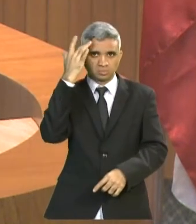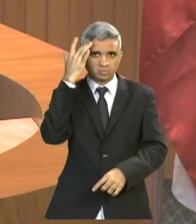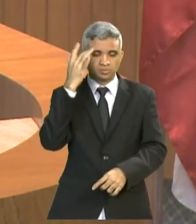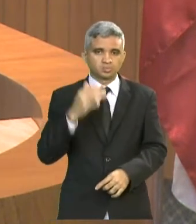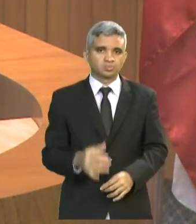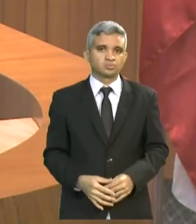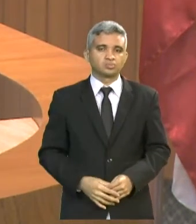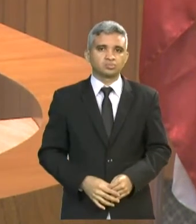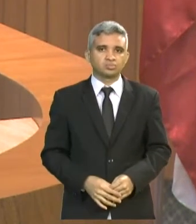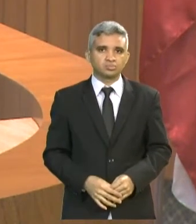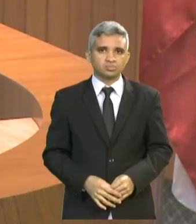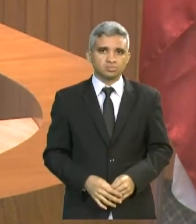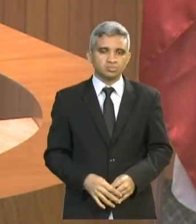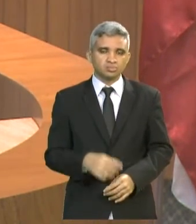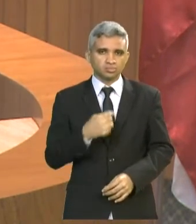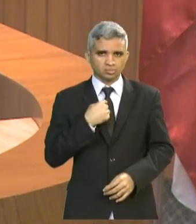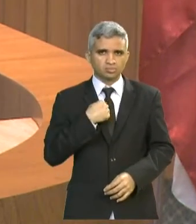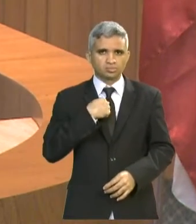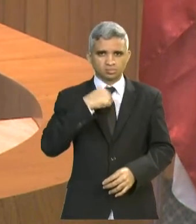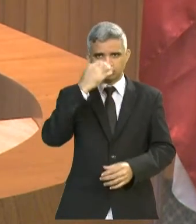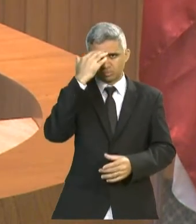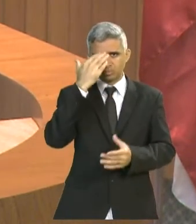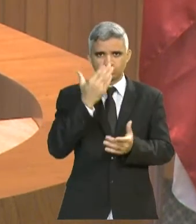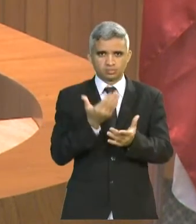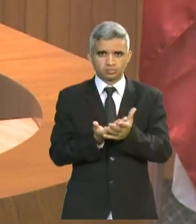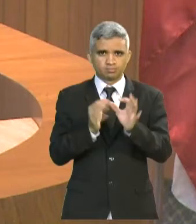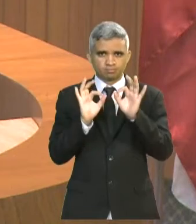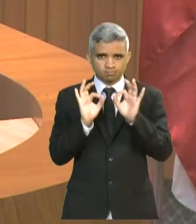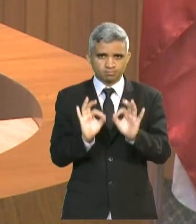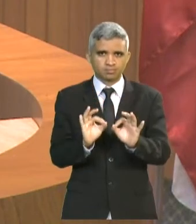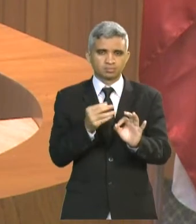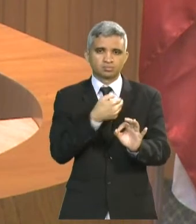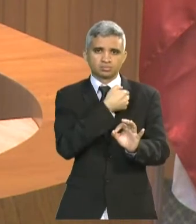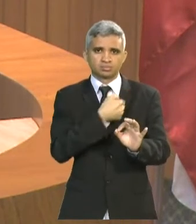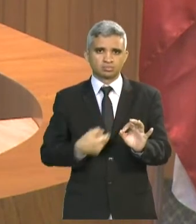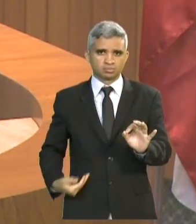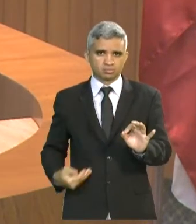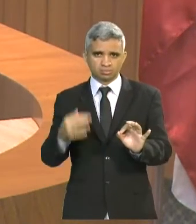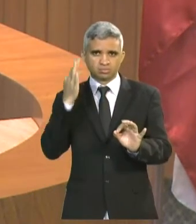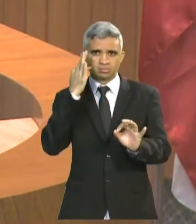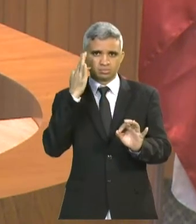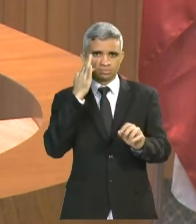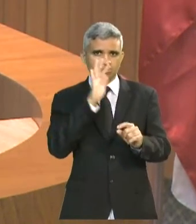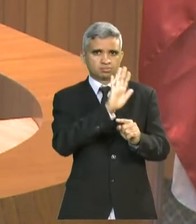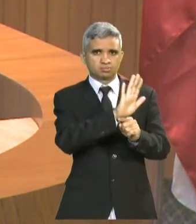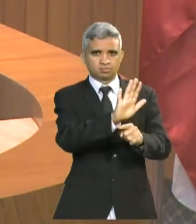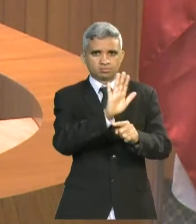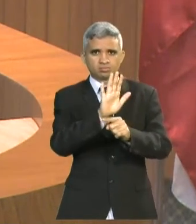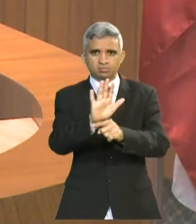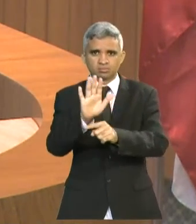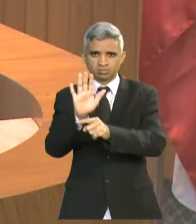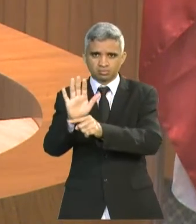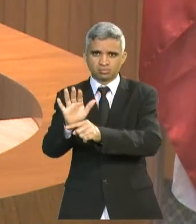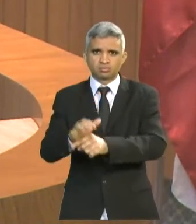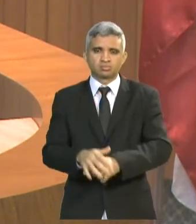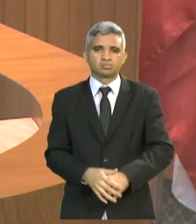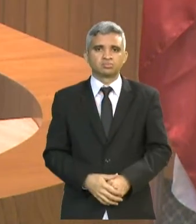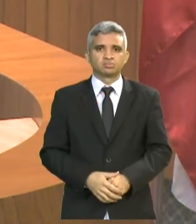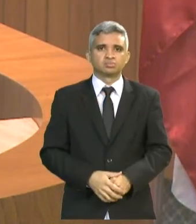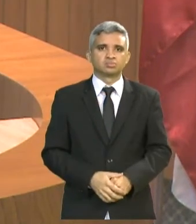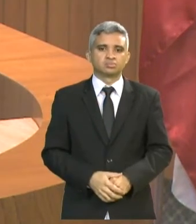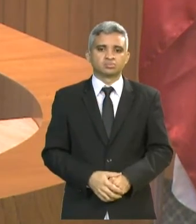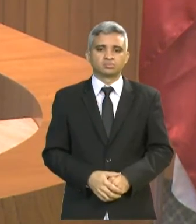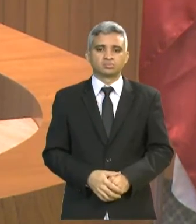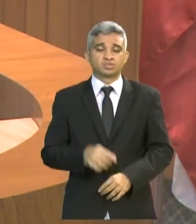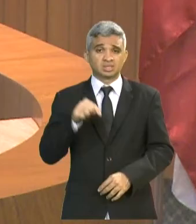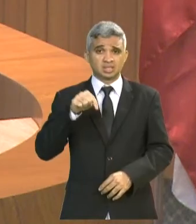nas políticas do governo, tanto que nós estamos aqui em um dos melhores índices no combate à pandemia, a